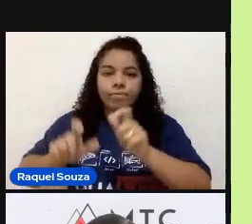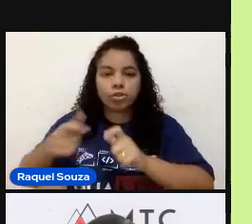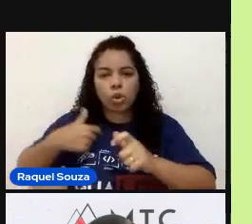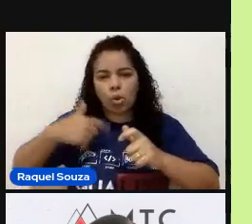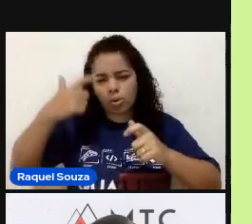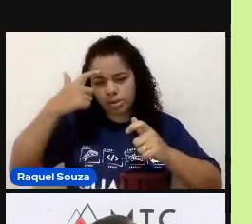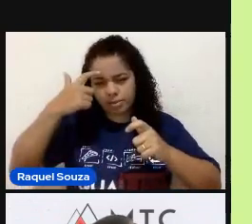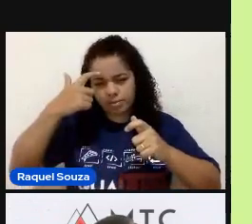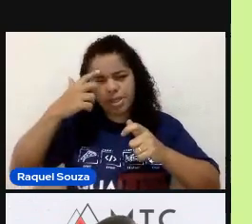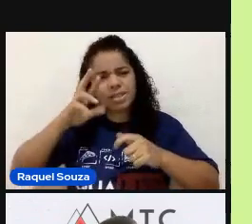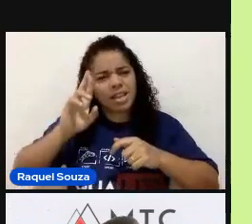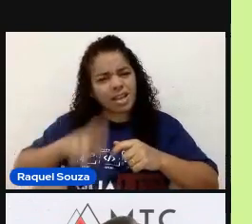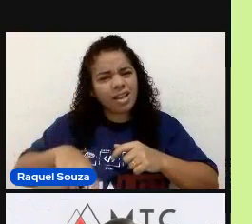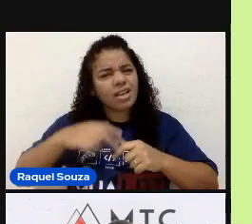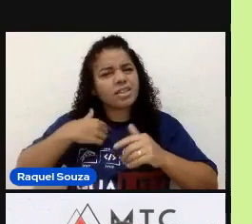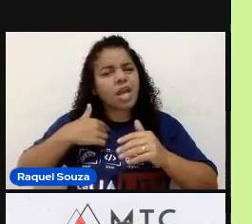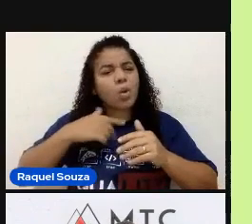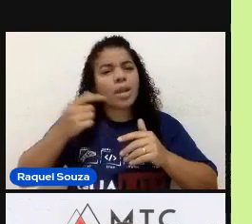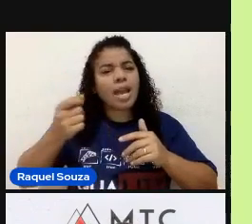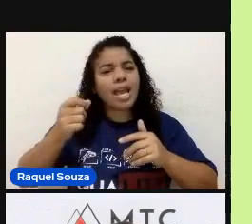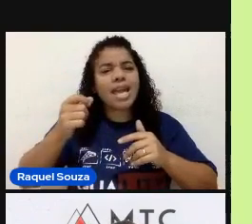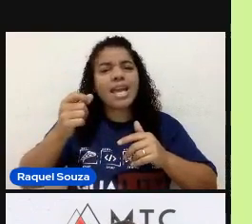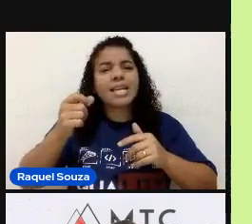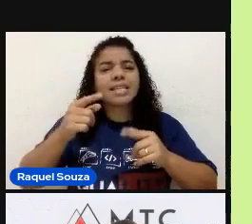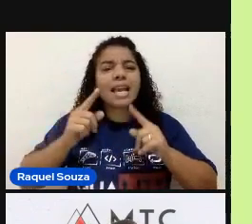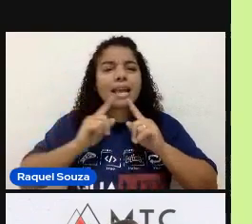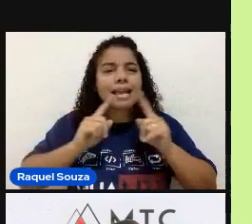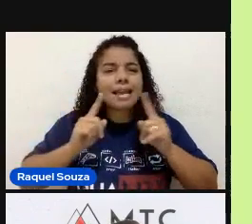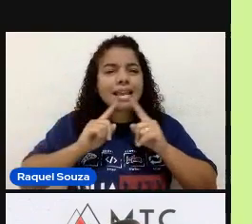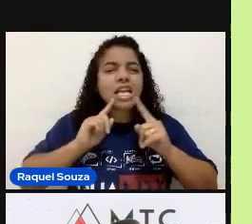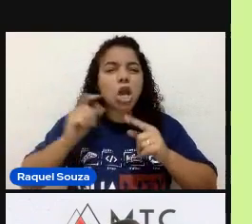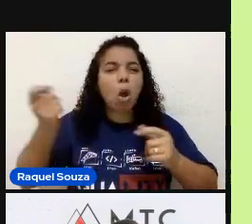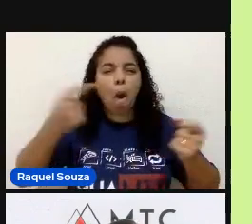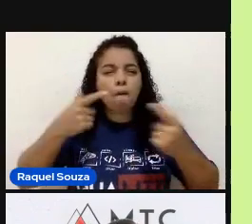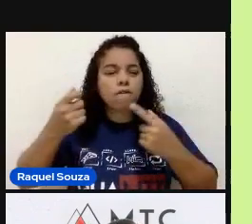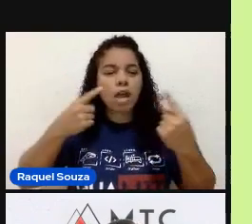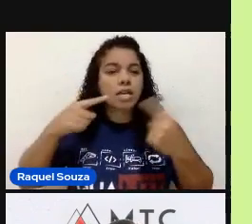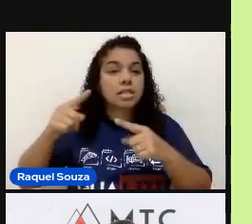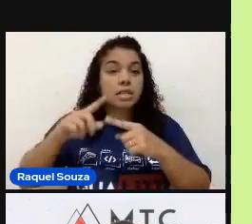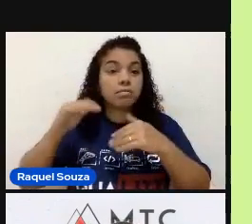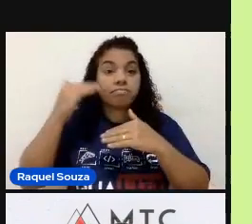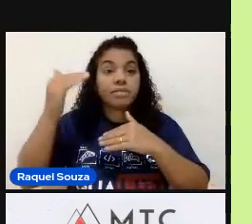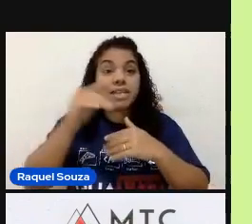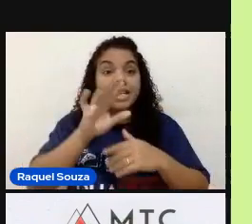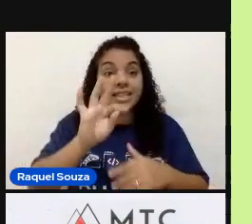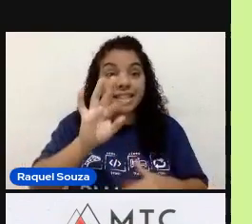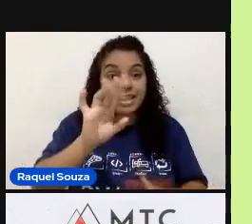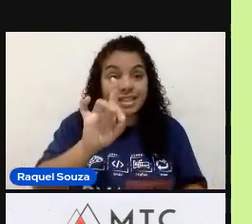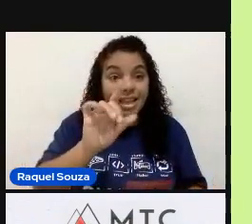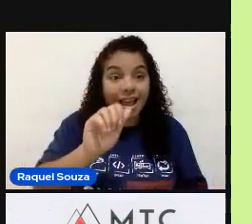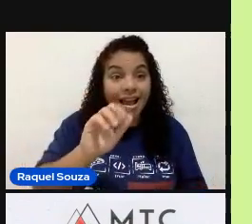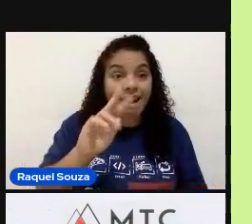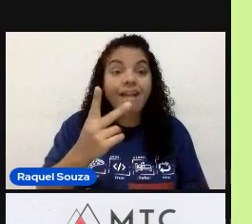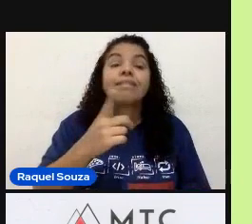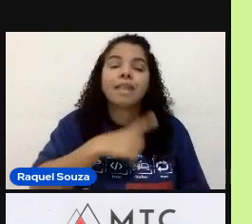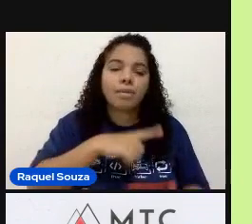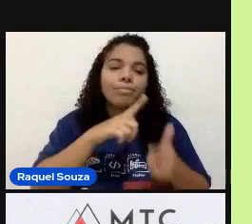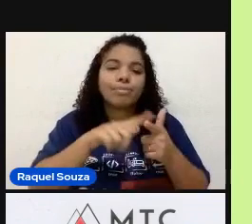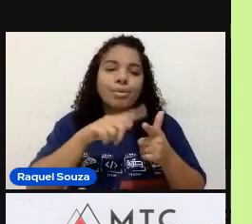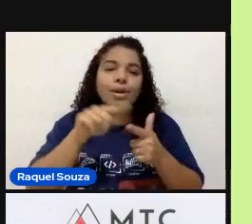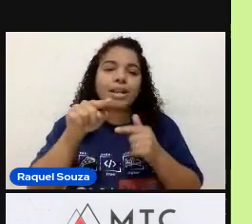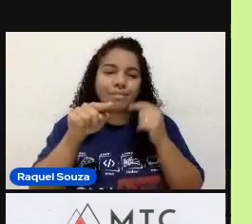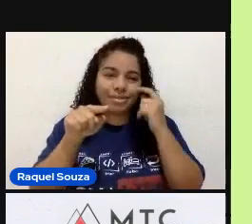racionalizar e superar críticas e ofensas. Eu peco muito nisso. O TDAH tem muito problema com isso quando